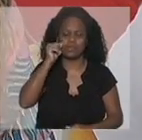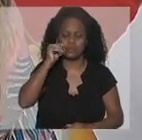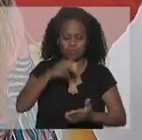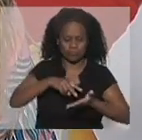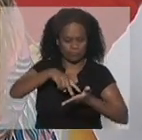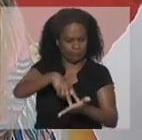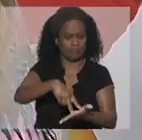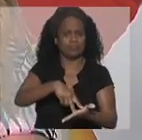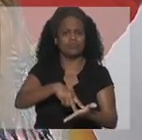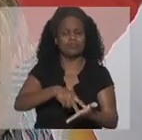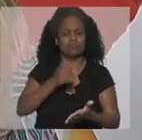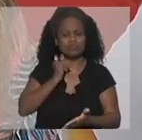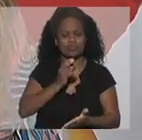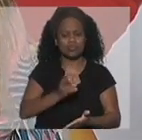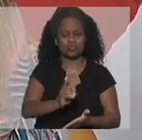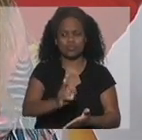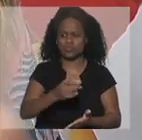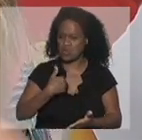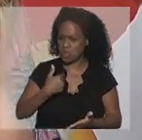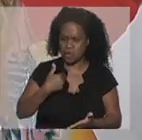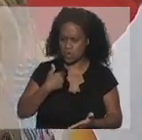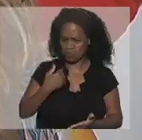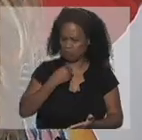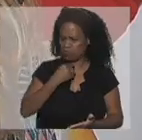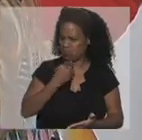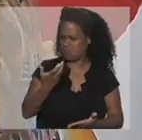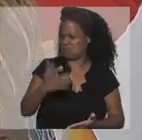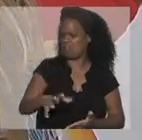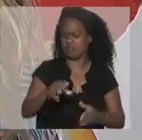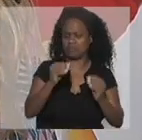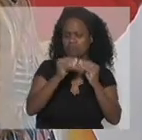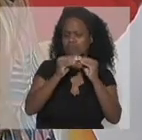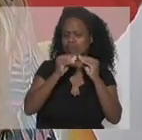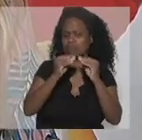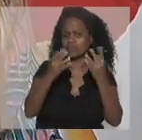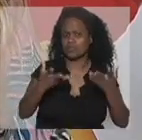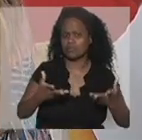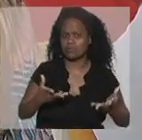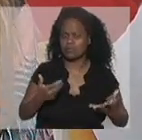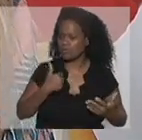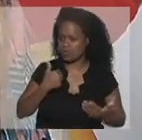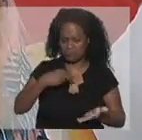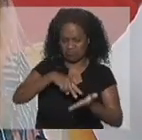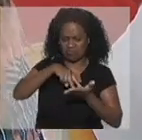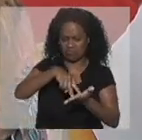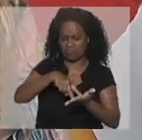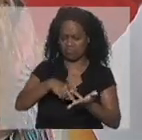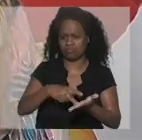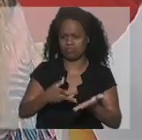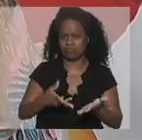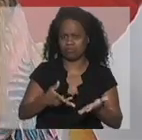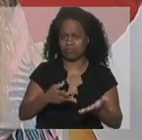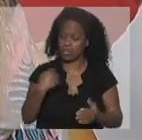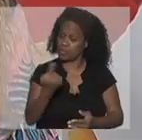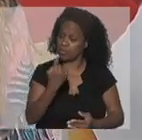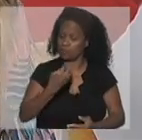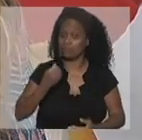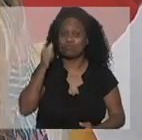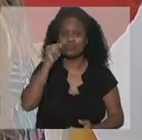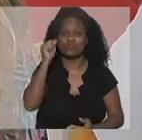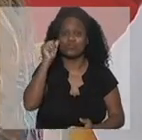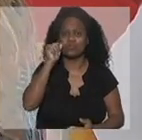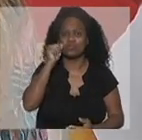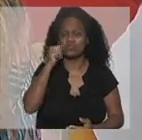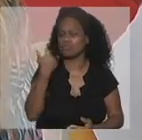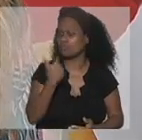Maísa nesse momento, falando assim, não, eu não sou obrigada a beijar ninguém, sabe? Eu não deveria ser colocada nessa posição e